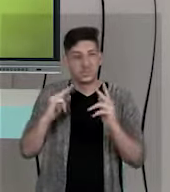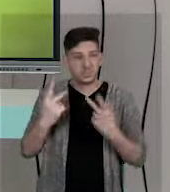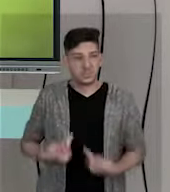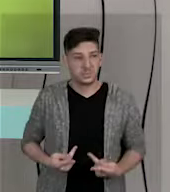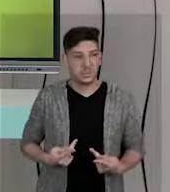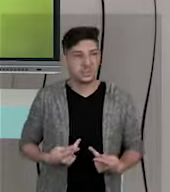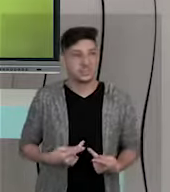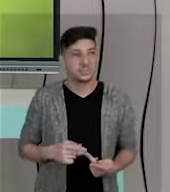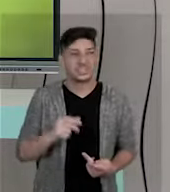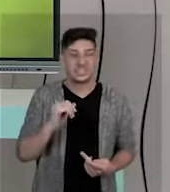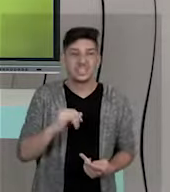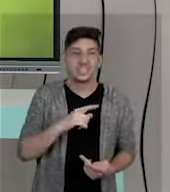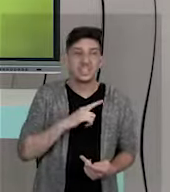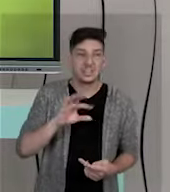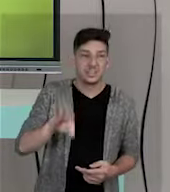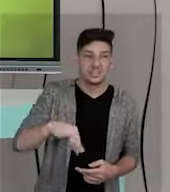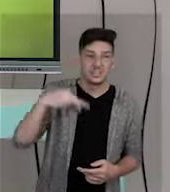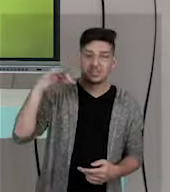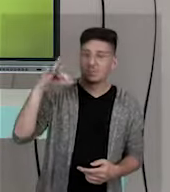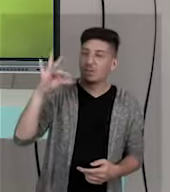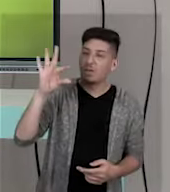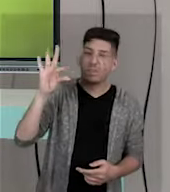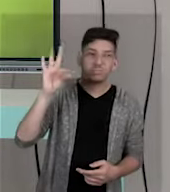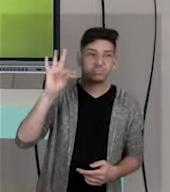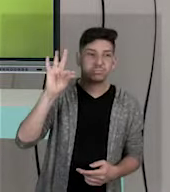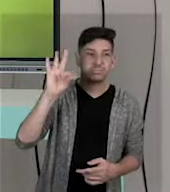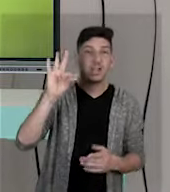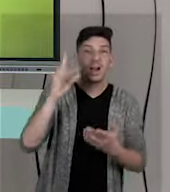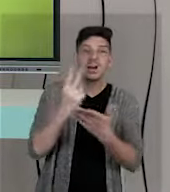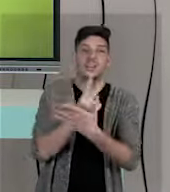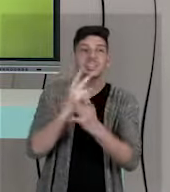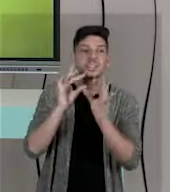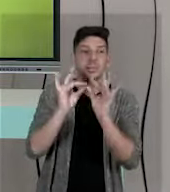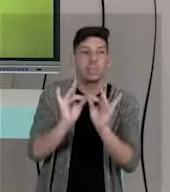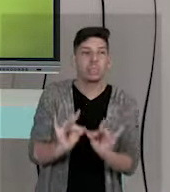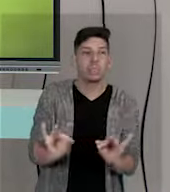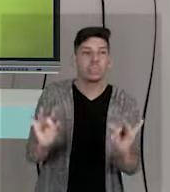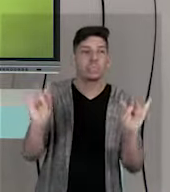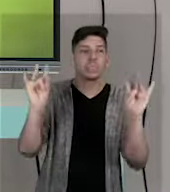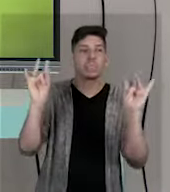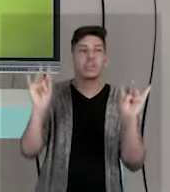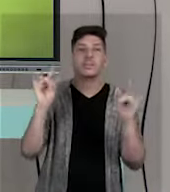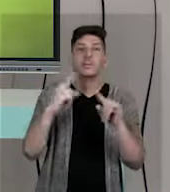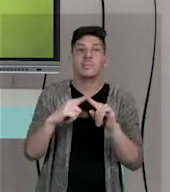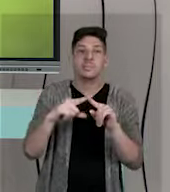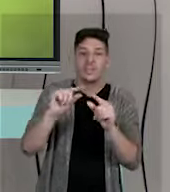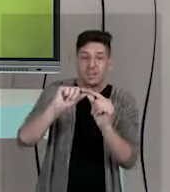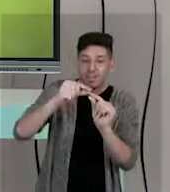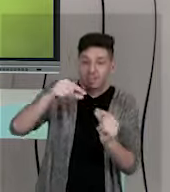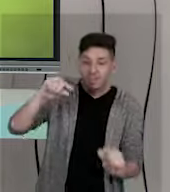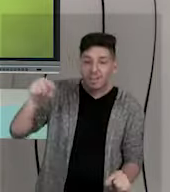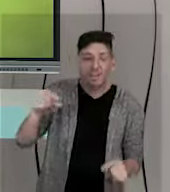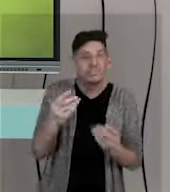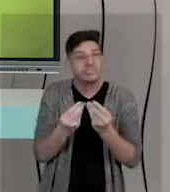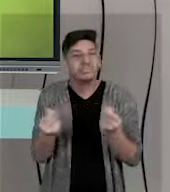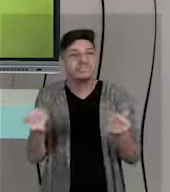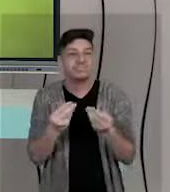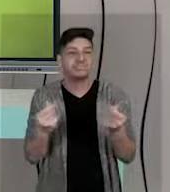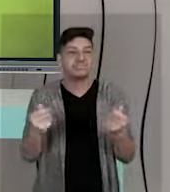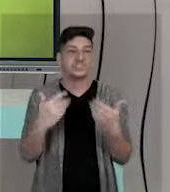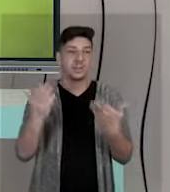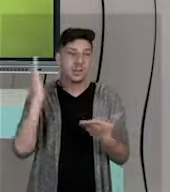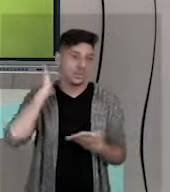exemplo, se eu apertar na minha mão, assim, eu desfaço aquele tecido, de tão sensível que ele é. Então, a coluna vertebral, assim como a